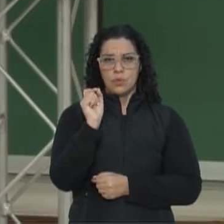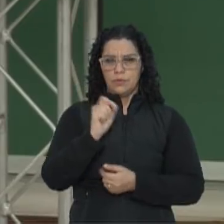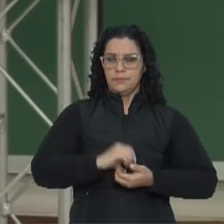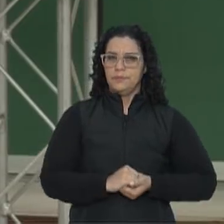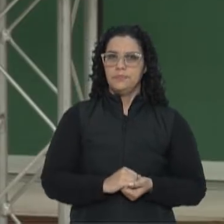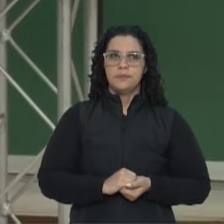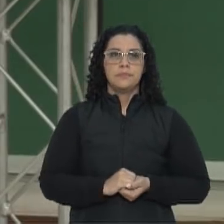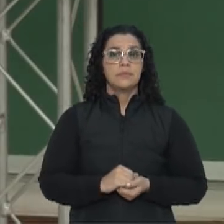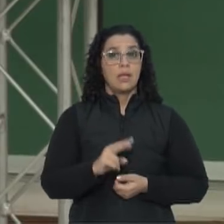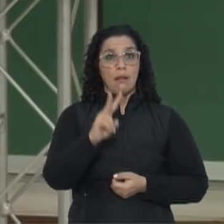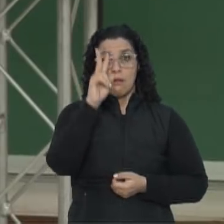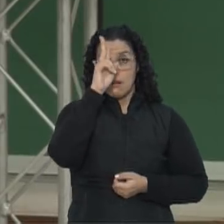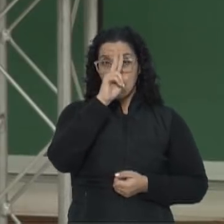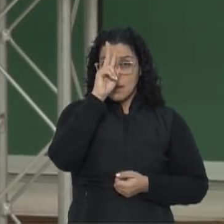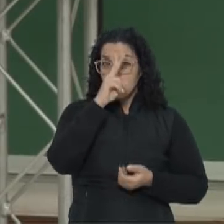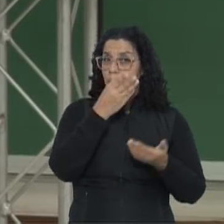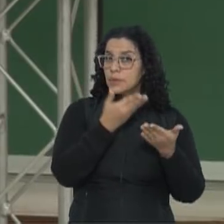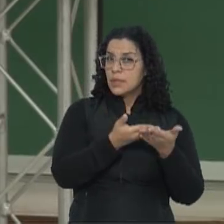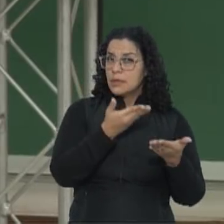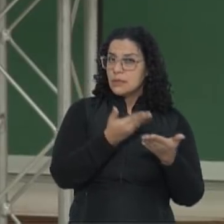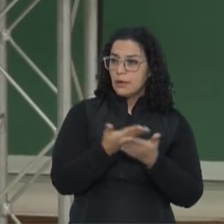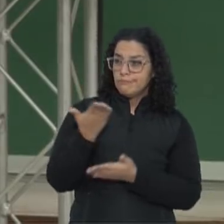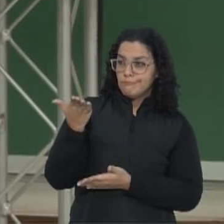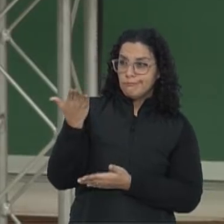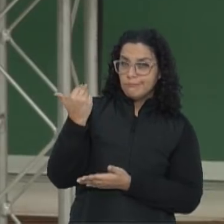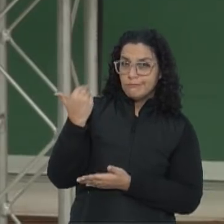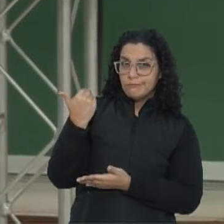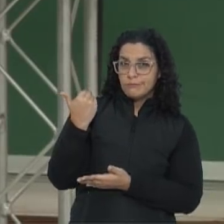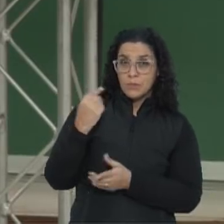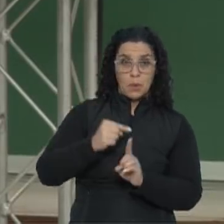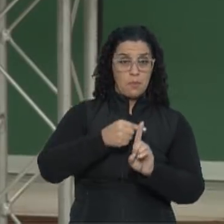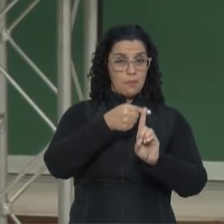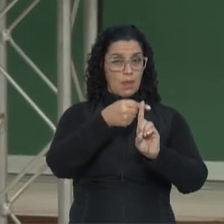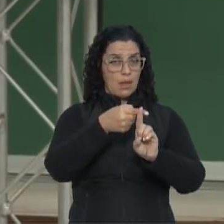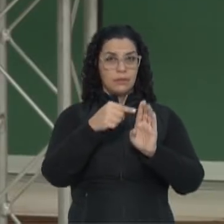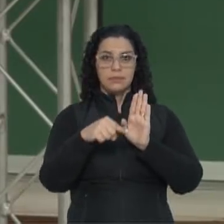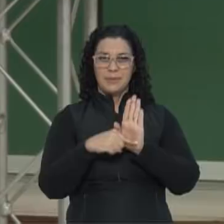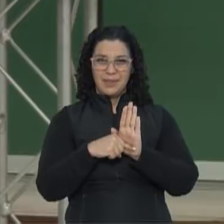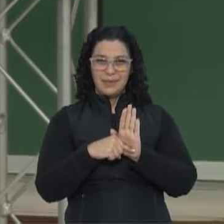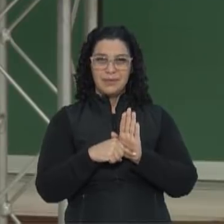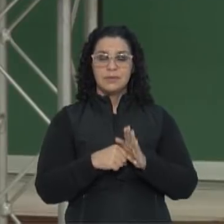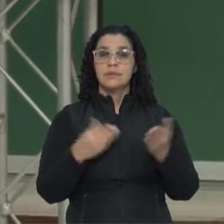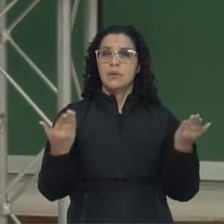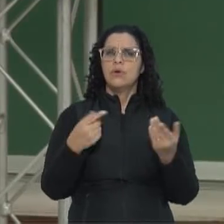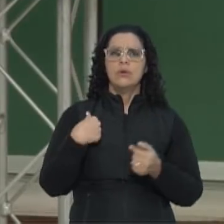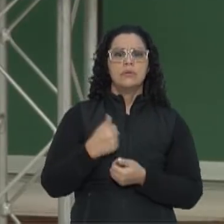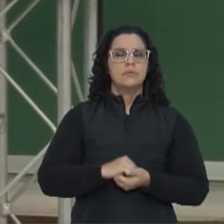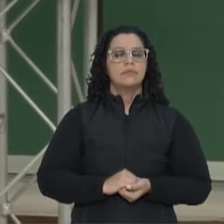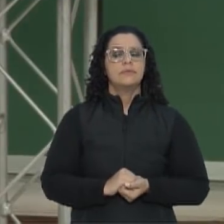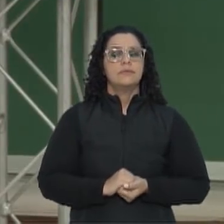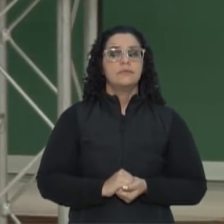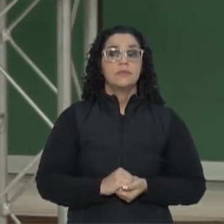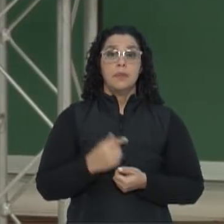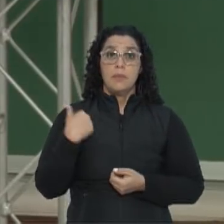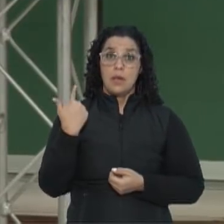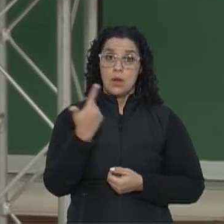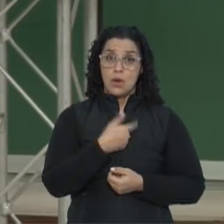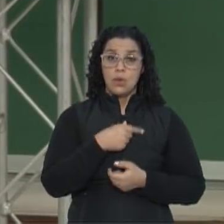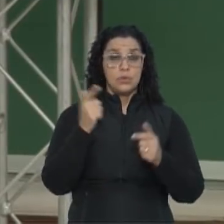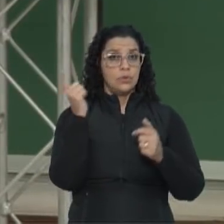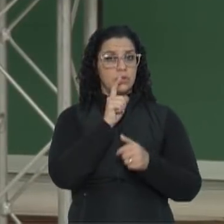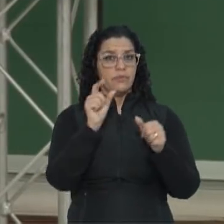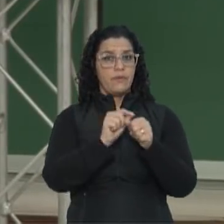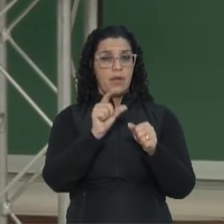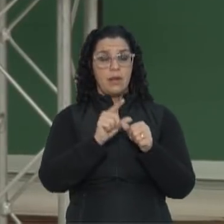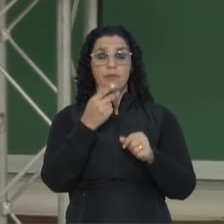pouquinho. Lembra das aulas anteriores? Adição e subtração. Então, vamos lá. Para a gente poder falar